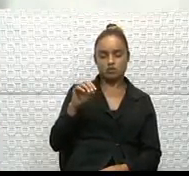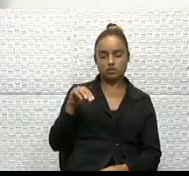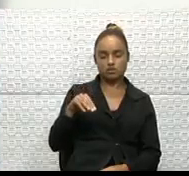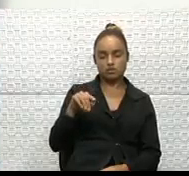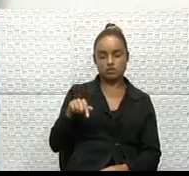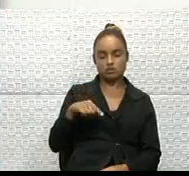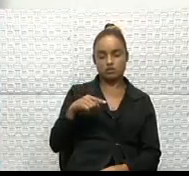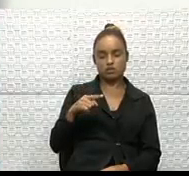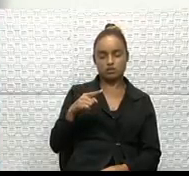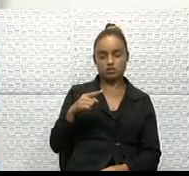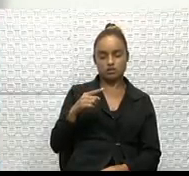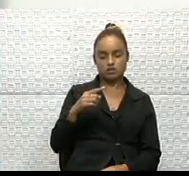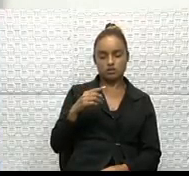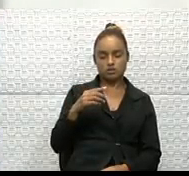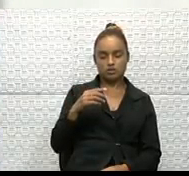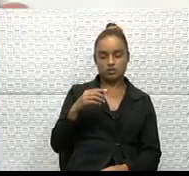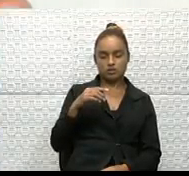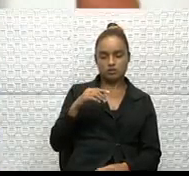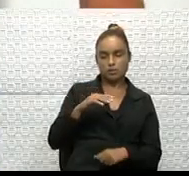4,5 M+,